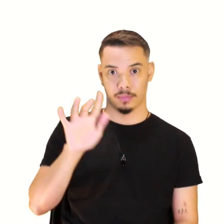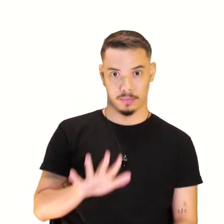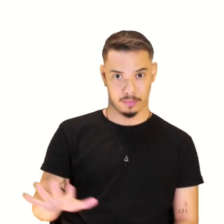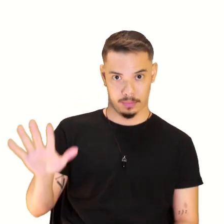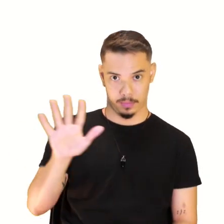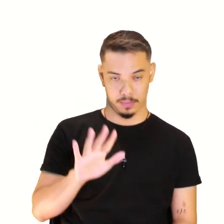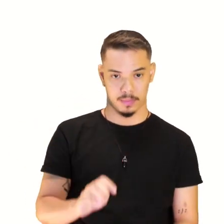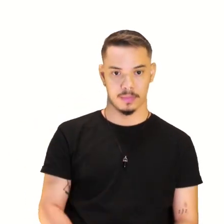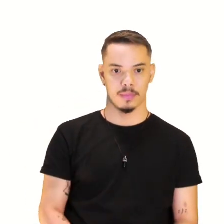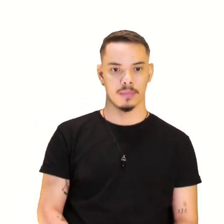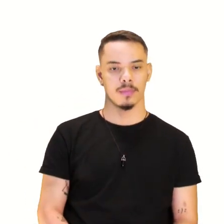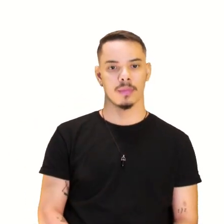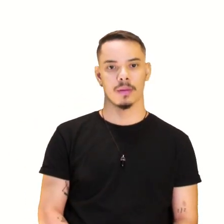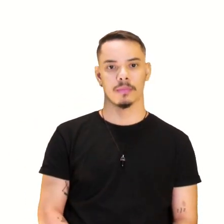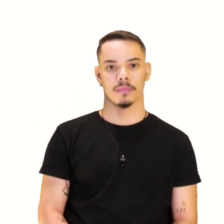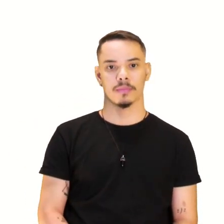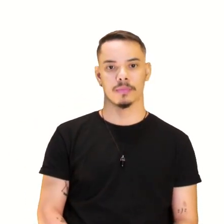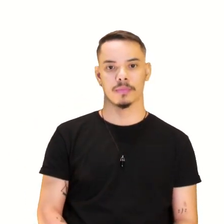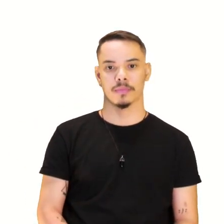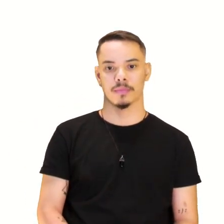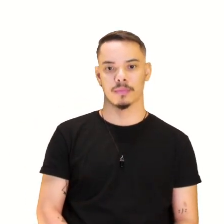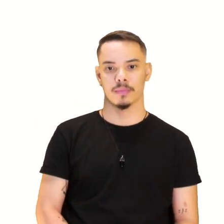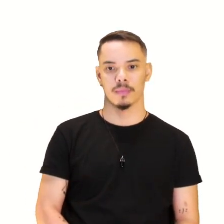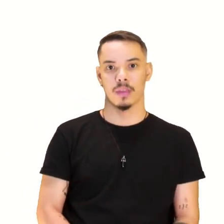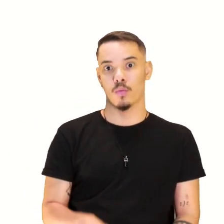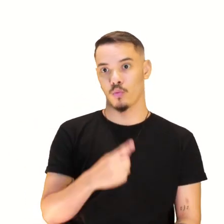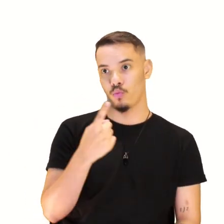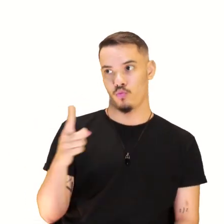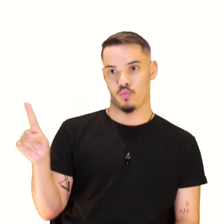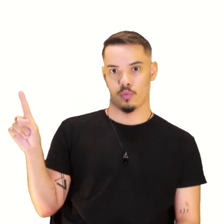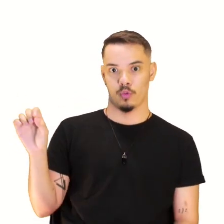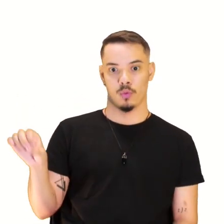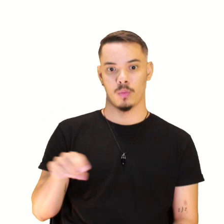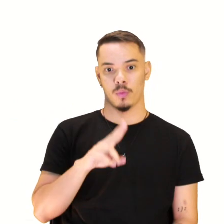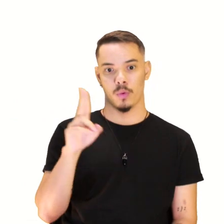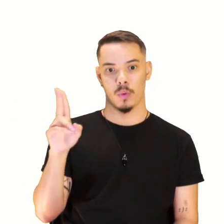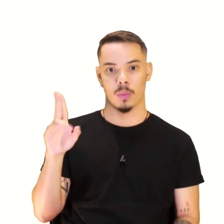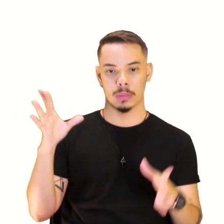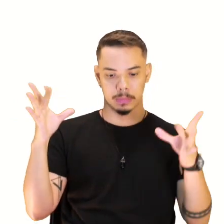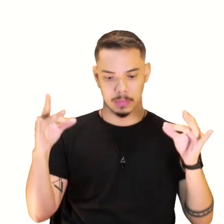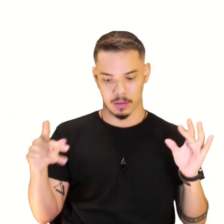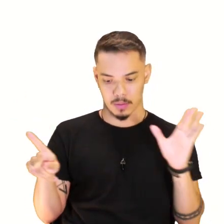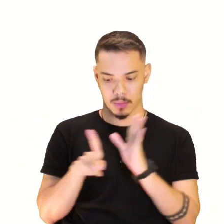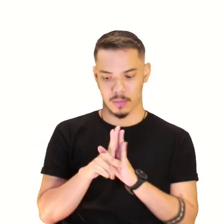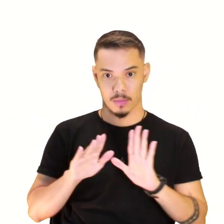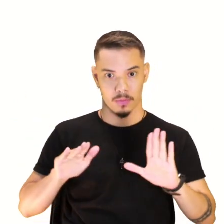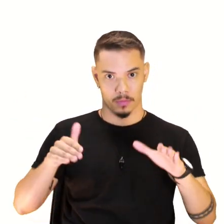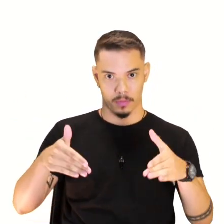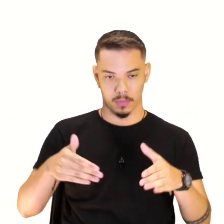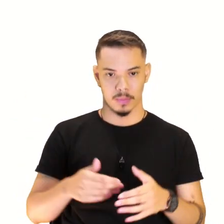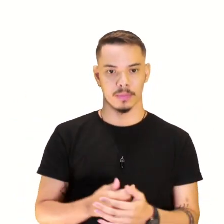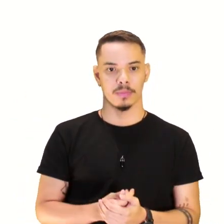O AN, a gente diz que é o último termo ou um termo geral específico em determinado momento. O A1 sempre vai ser